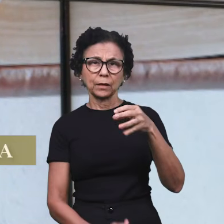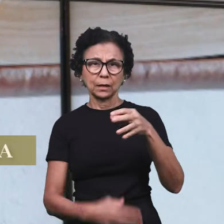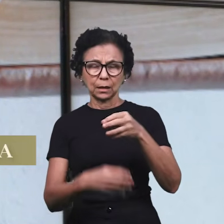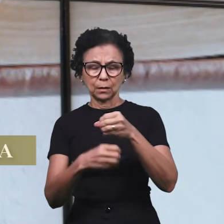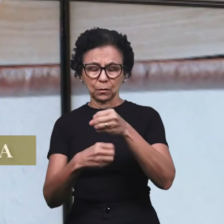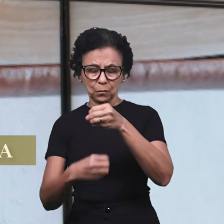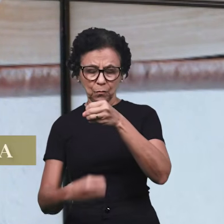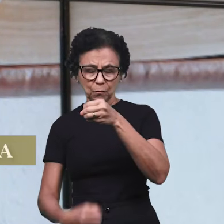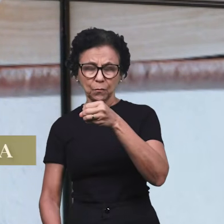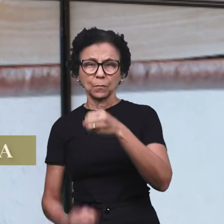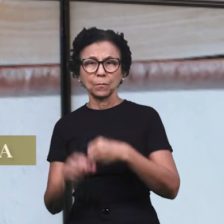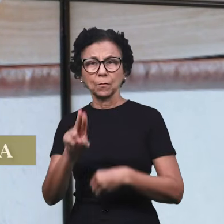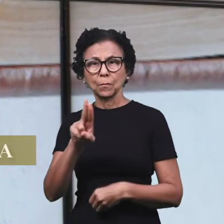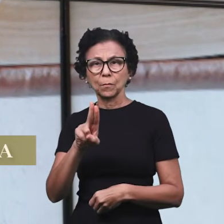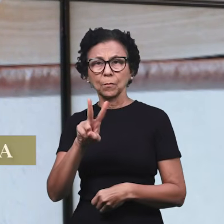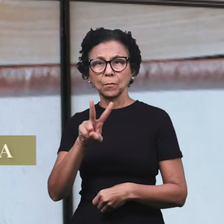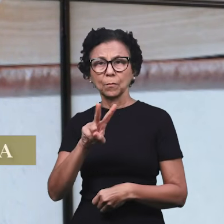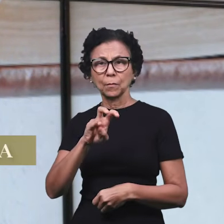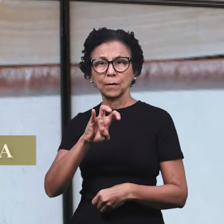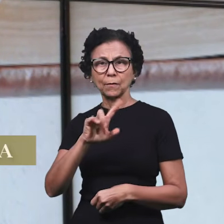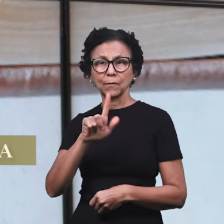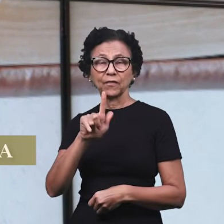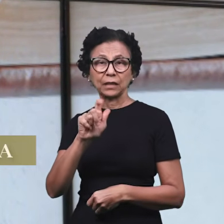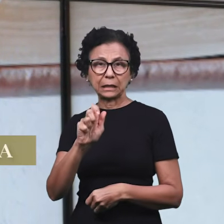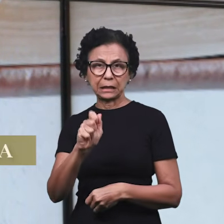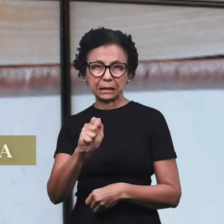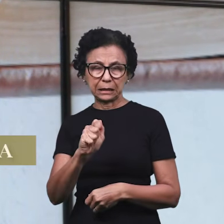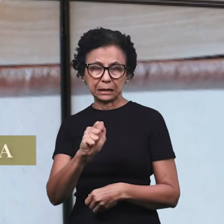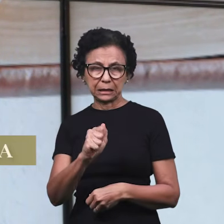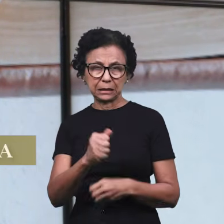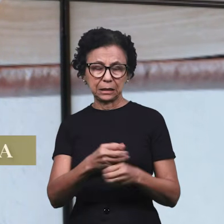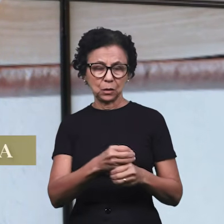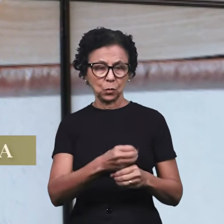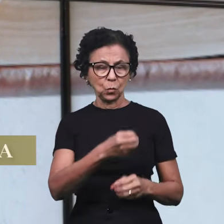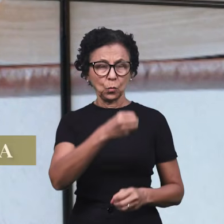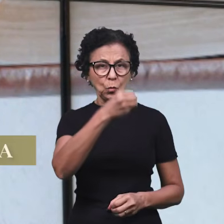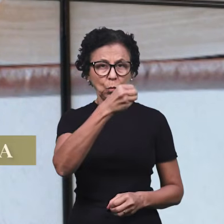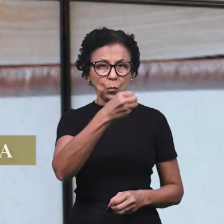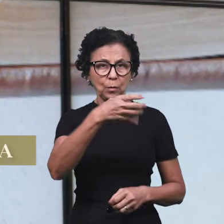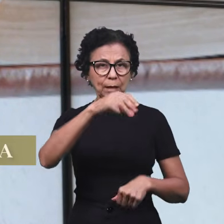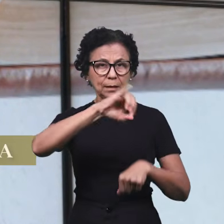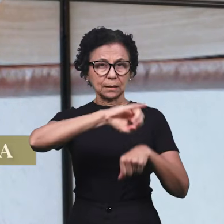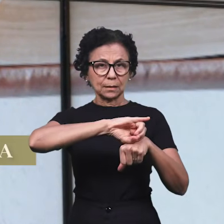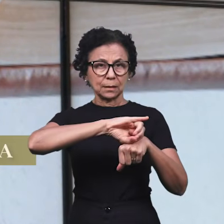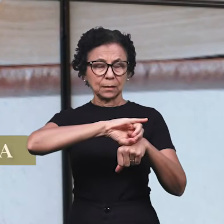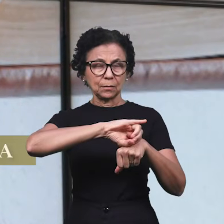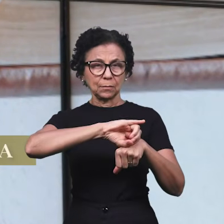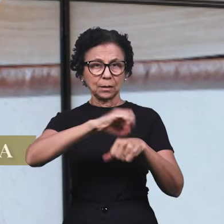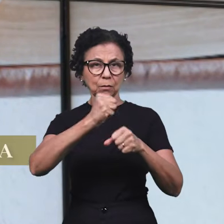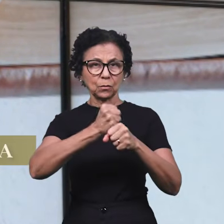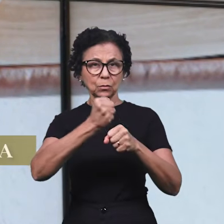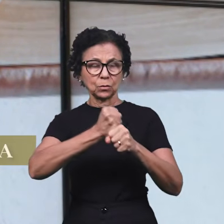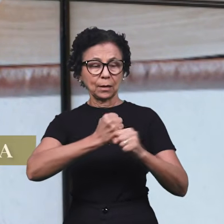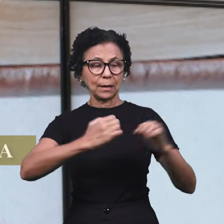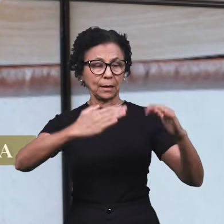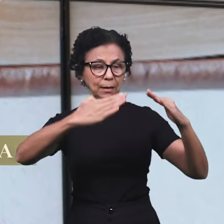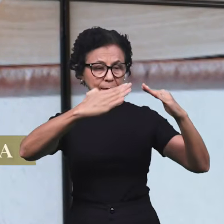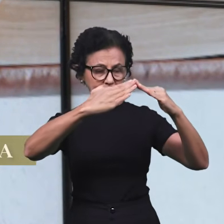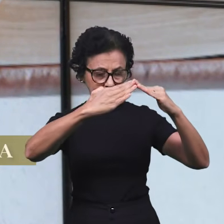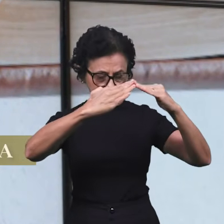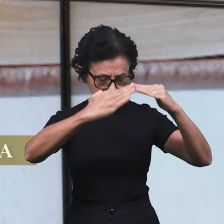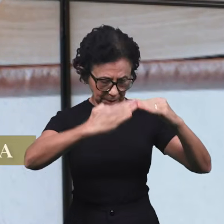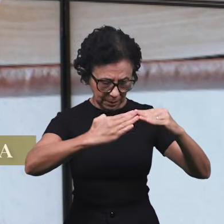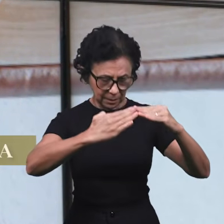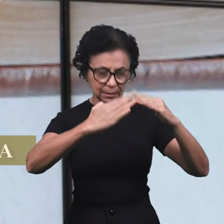que crê no Senhor, que está ligada nessa rocha, ela é sustento na sua casa. Nós somos chamados para